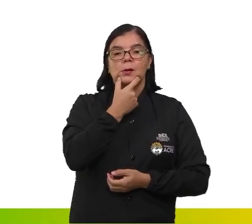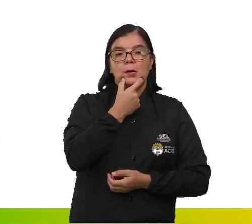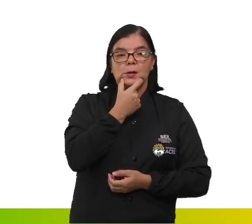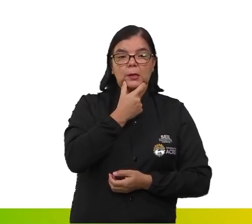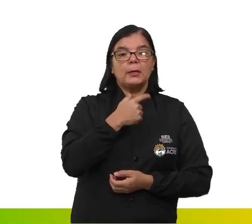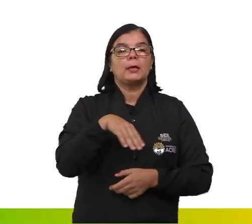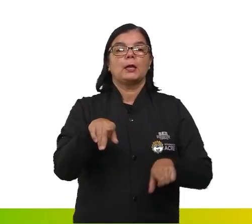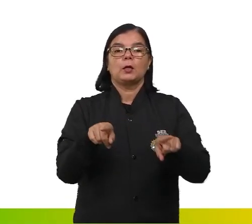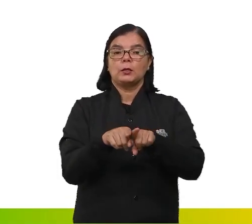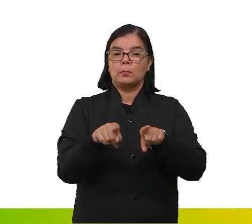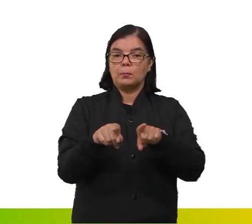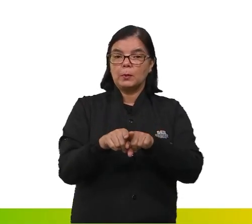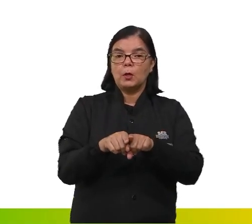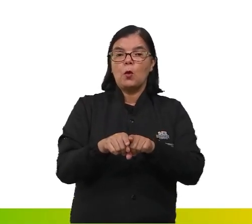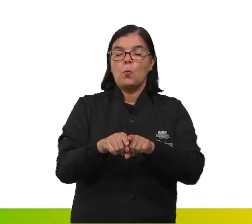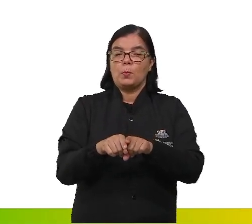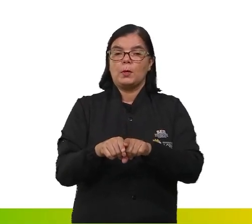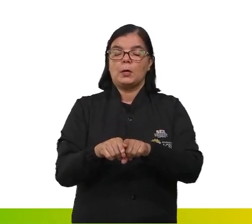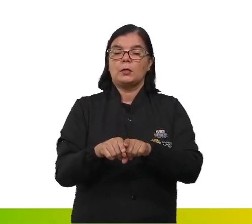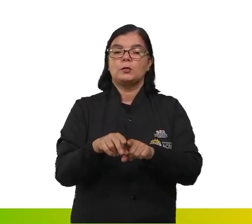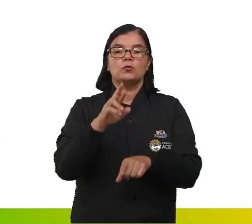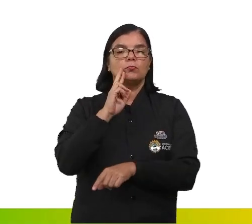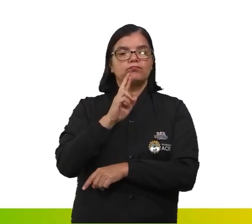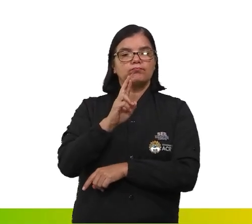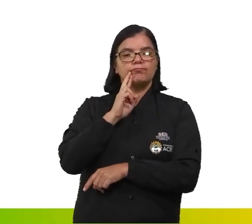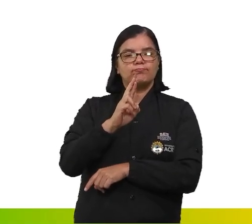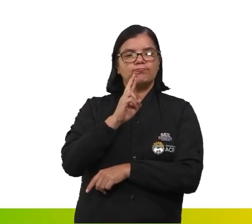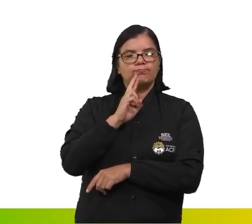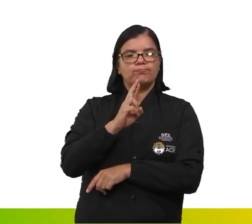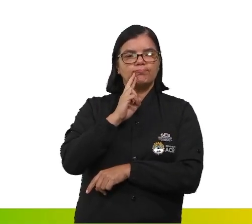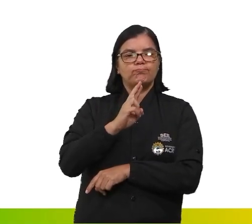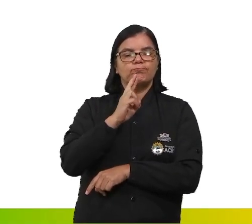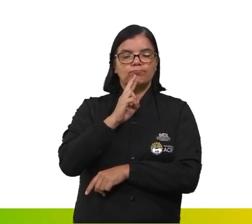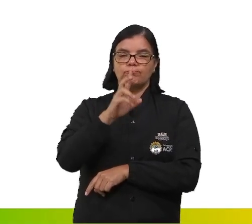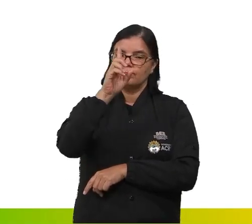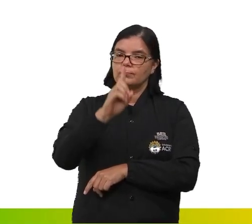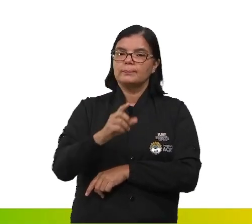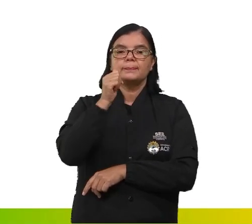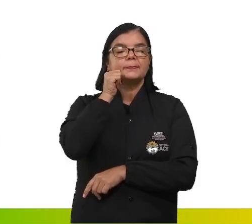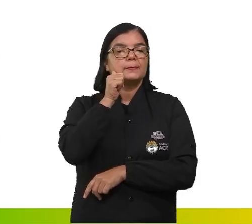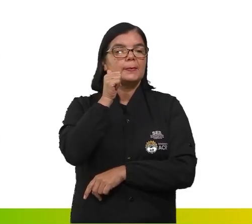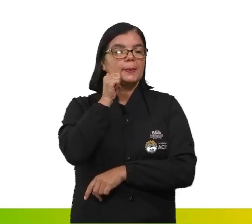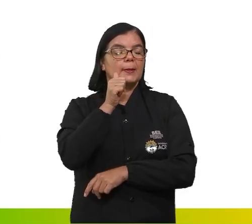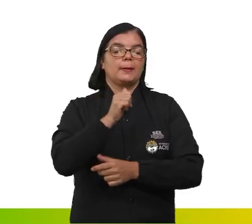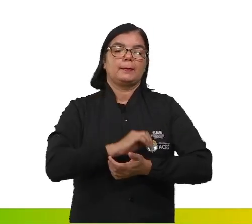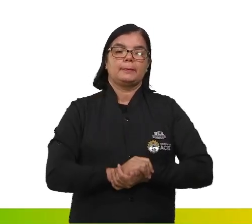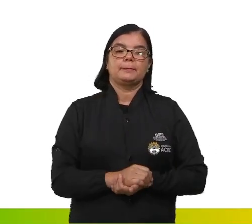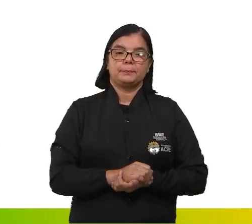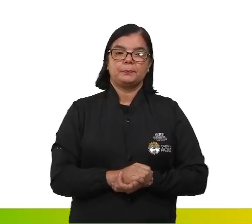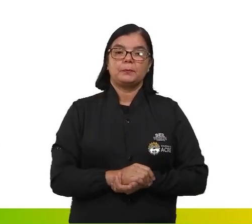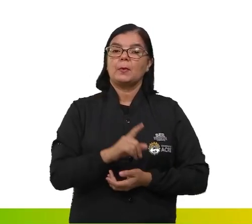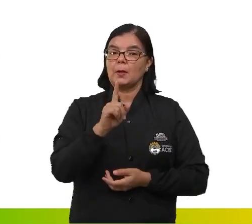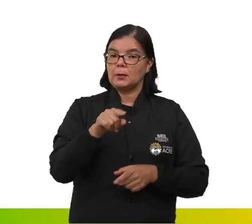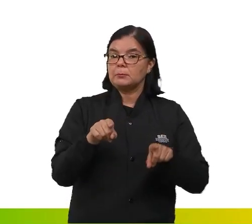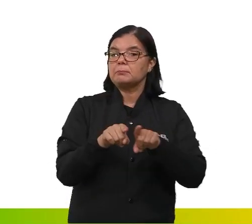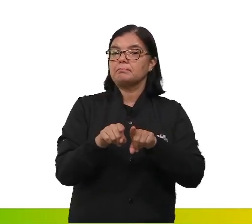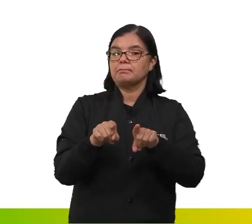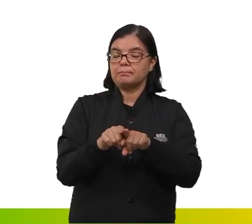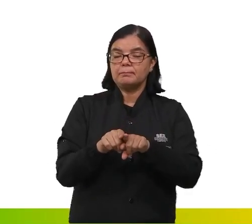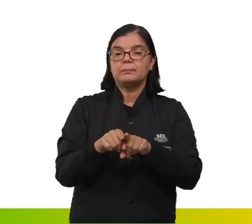ela é conhecida pela obra intitulada Reivindicação dos Direitos da Mulher. Ela